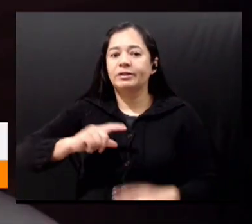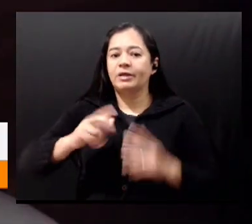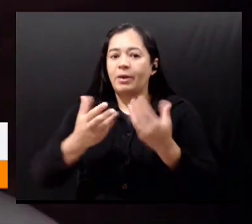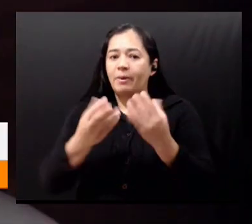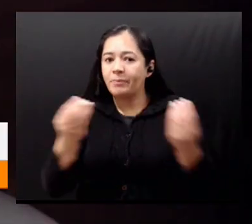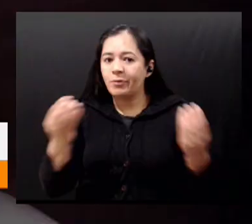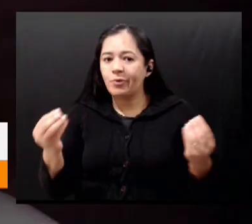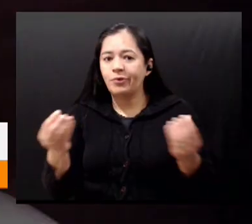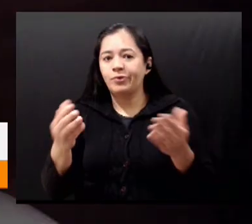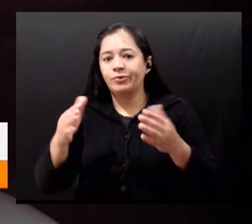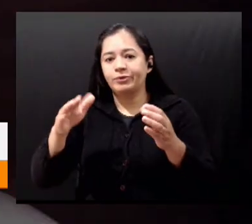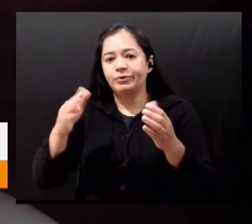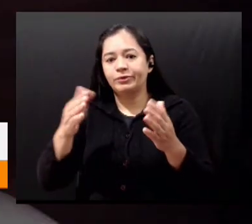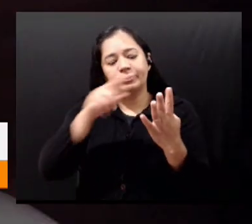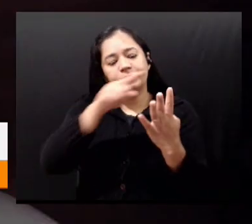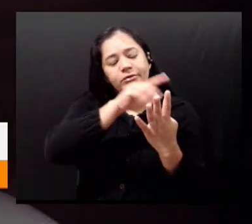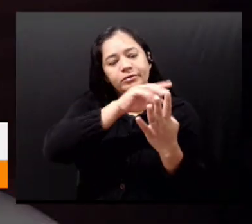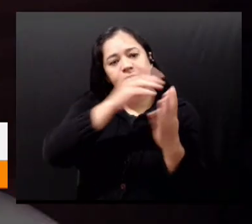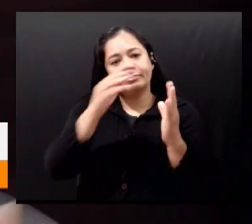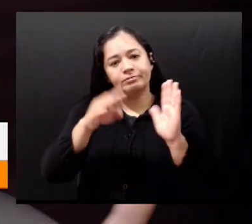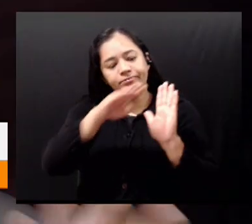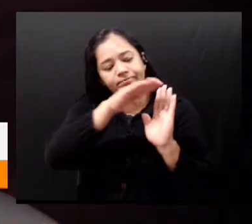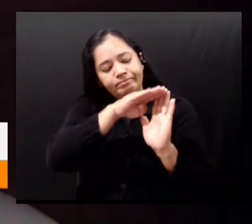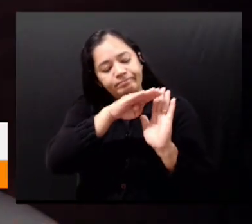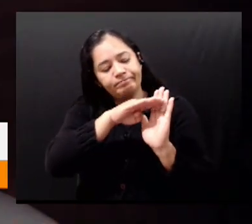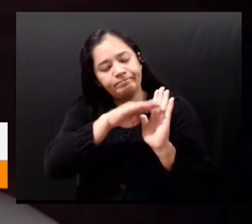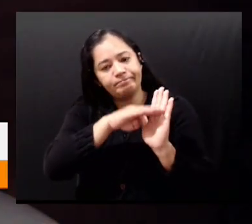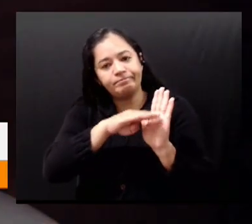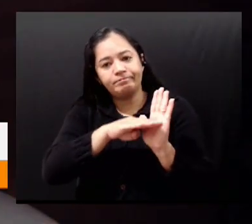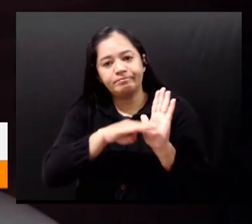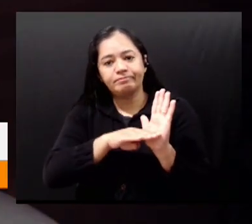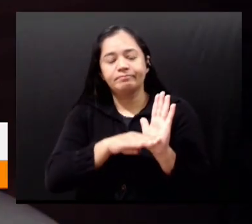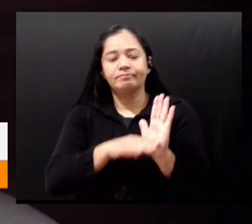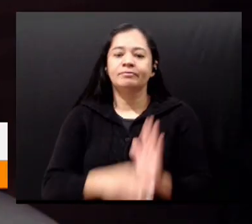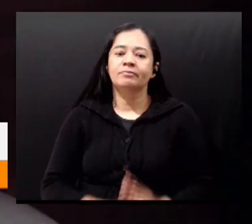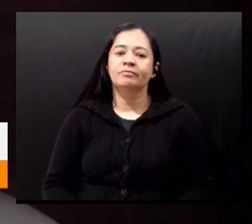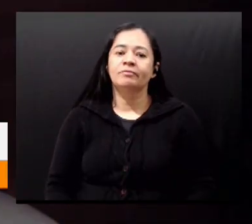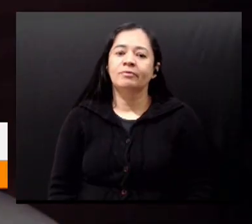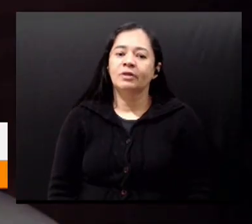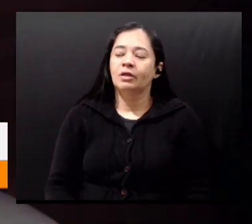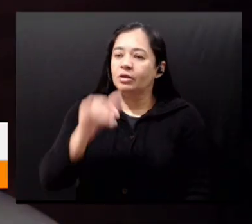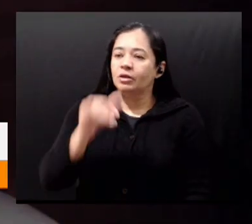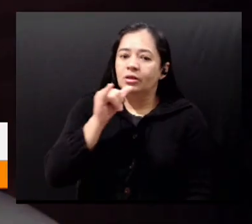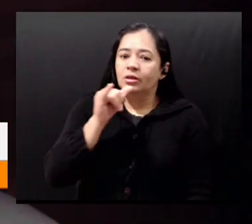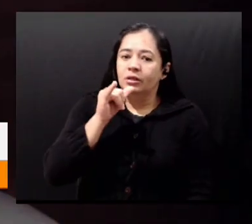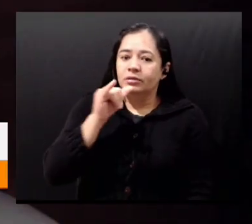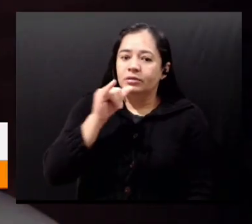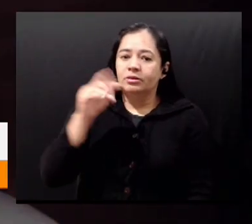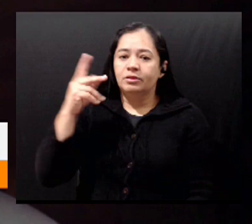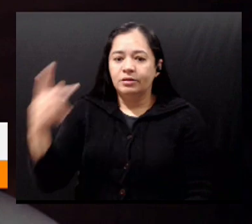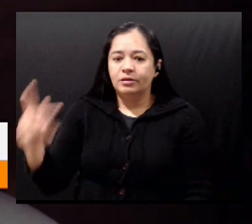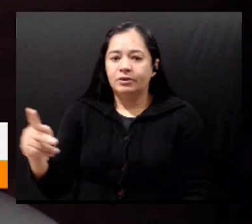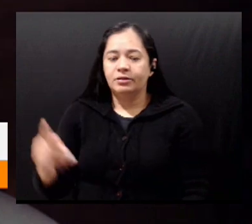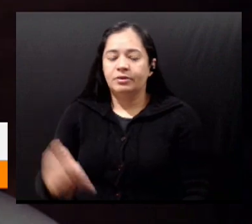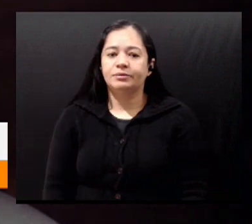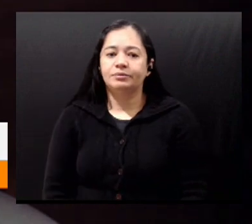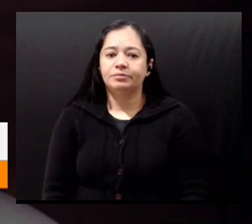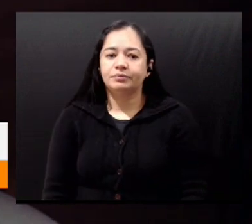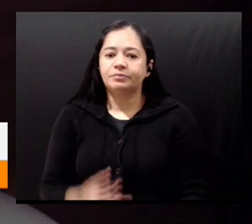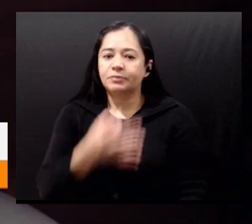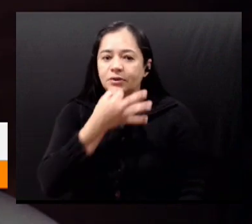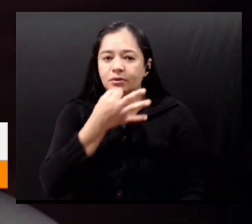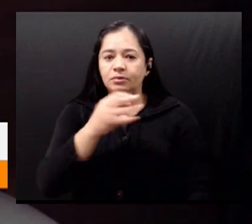Giovana? Vou. Muitas camadas. Então, eu vou pegar o seu exemplo, porque eu achei que ele tem uma questão